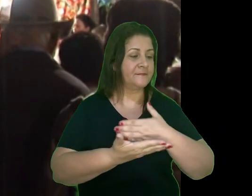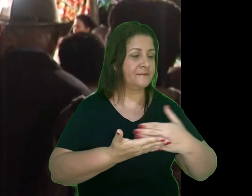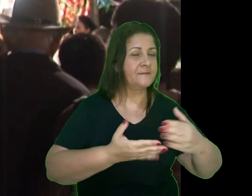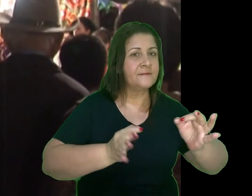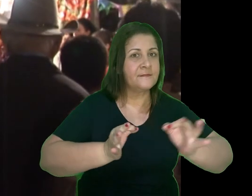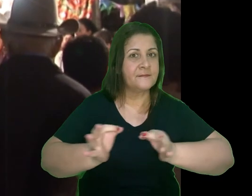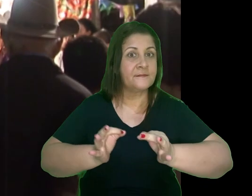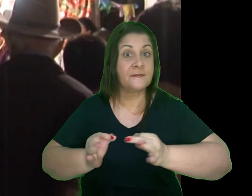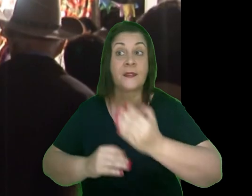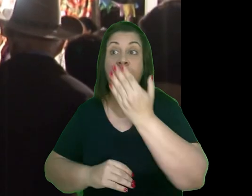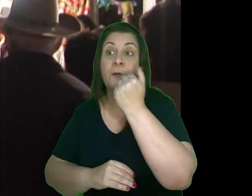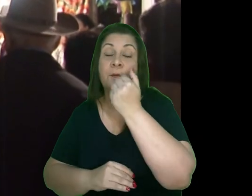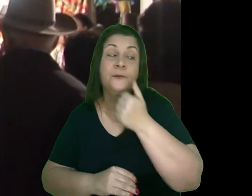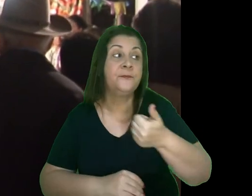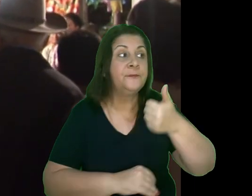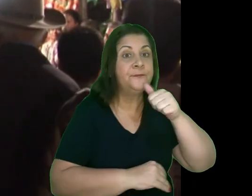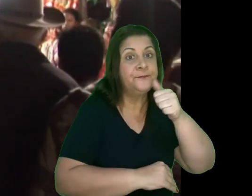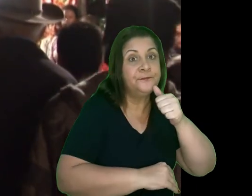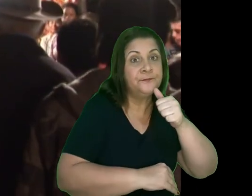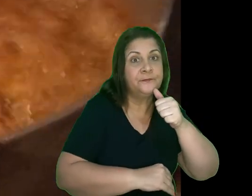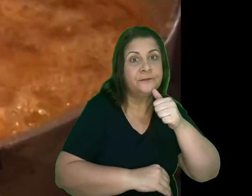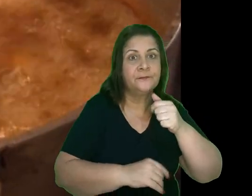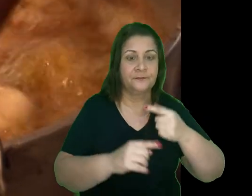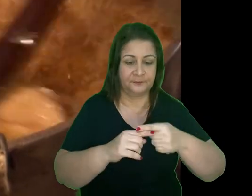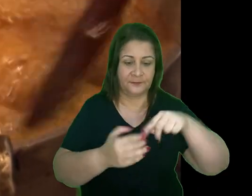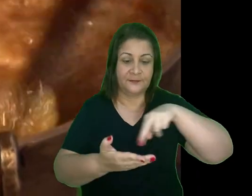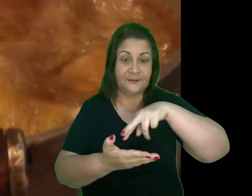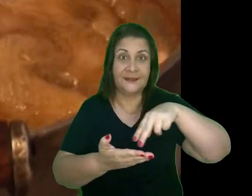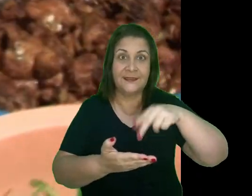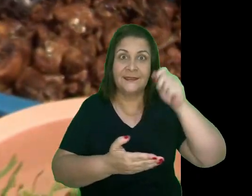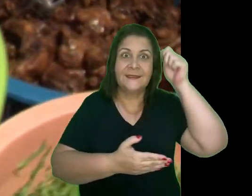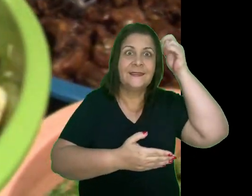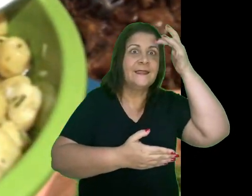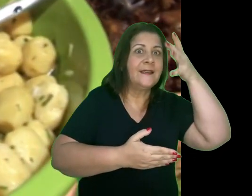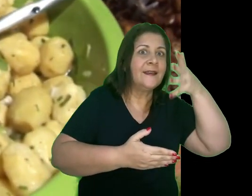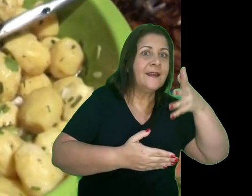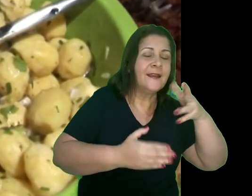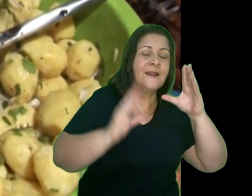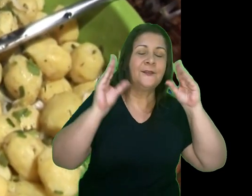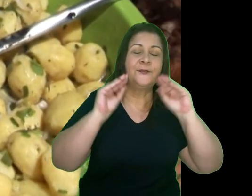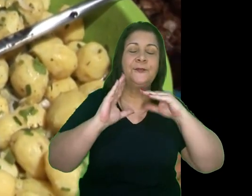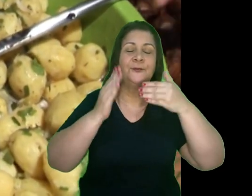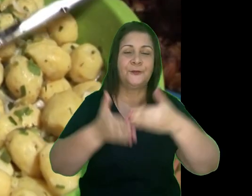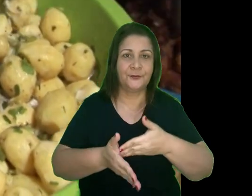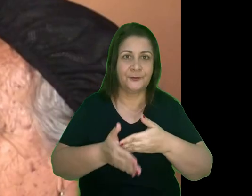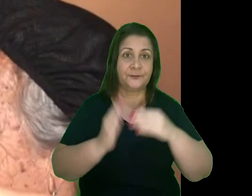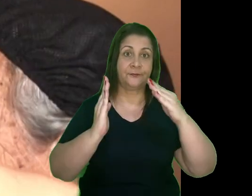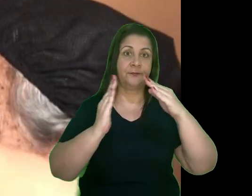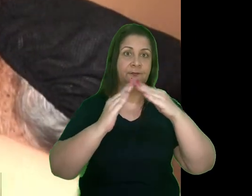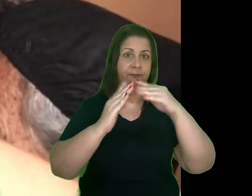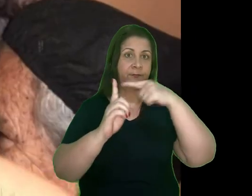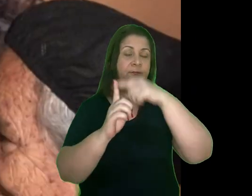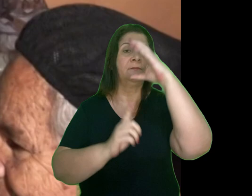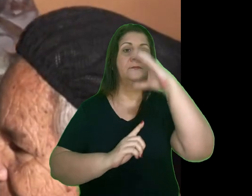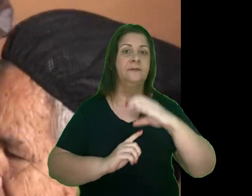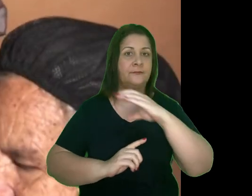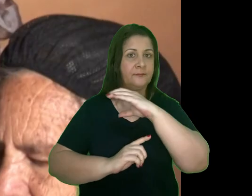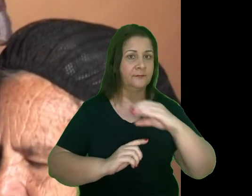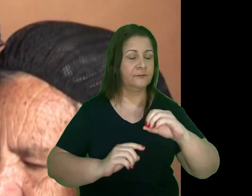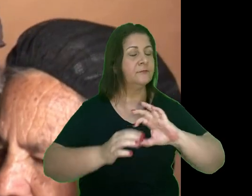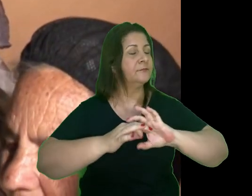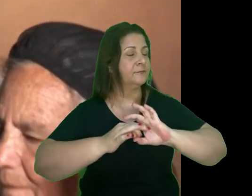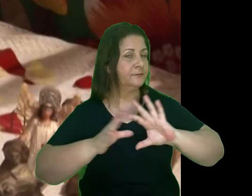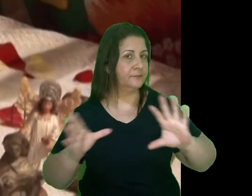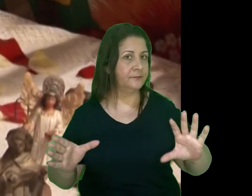A festa começa com a preparação dos comes e bebes, pois a dança dura uma noite toda. Autorizada pela Igreja Católica,